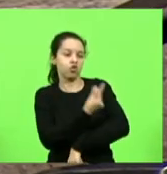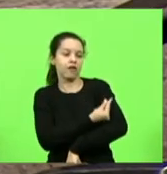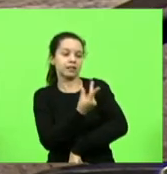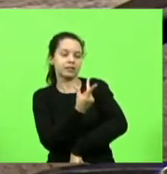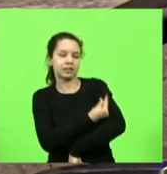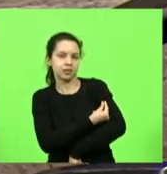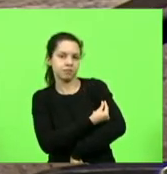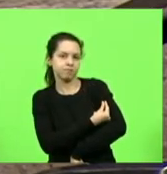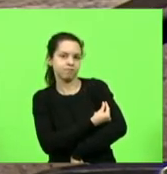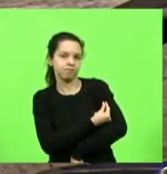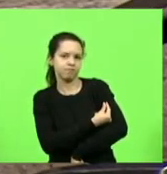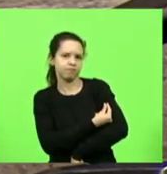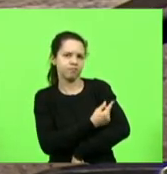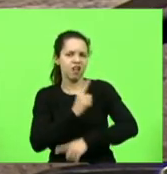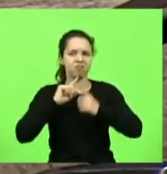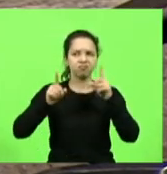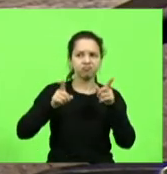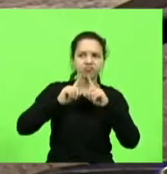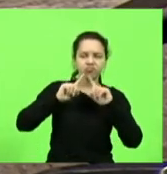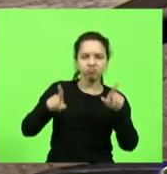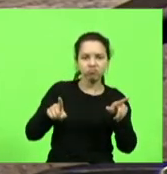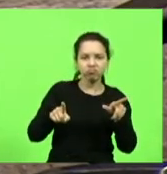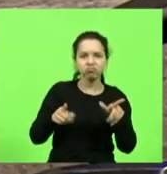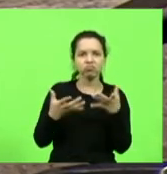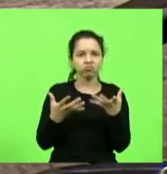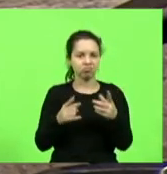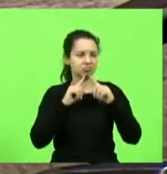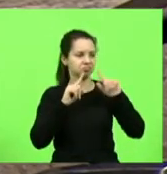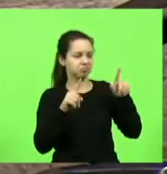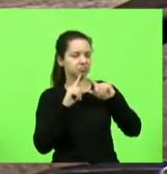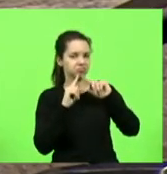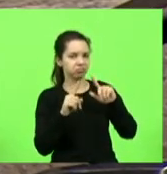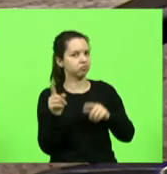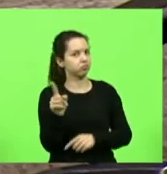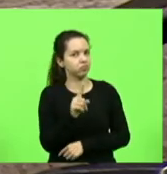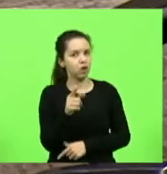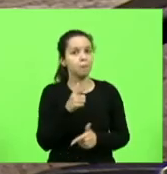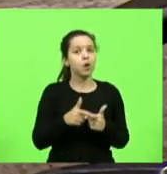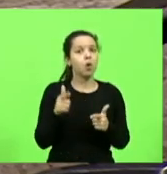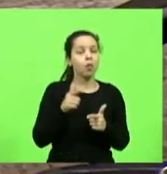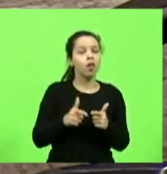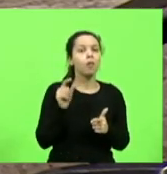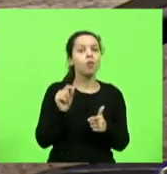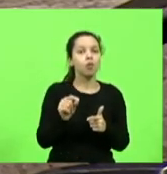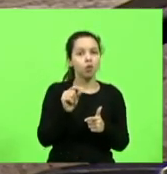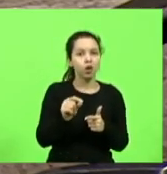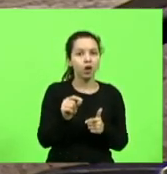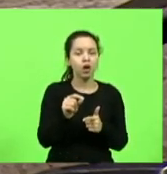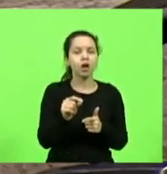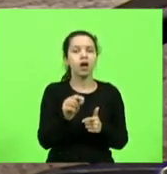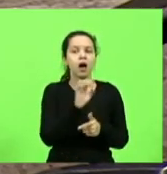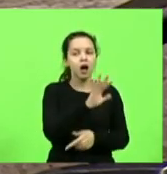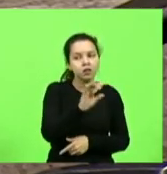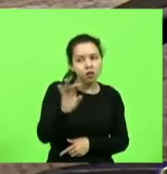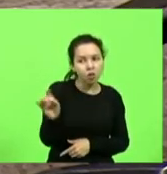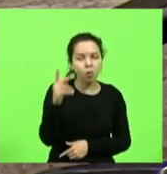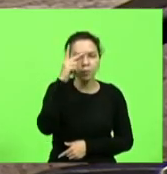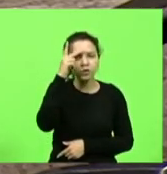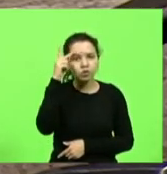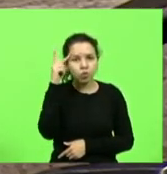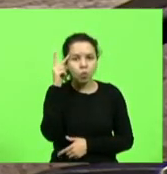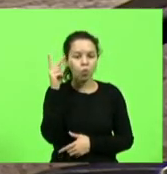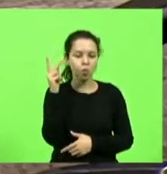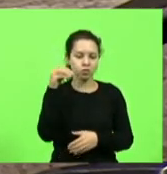não. Criticar por criticar, não. O problema é que lá no fundo, cada uma das pessoas que estão aqui dentro desse plenário hoje sabe muito bem por